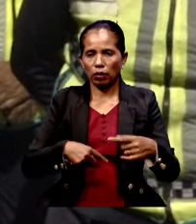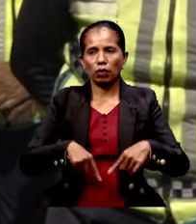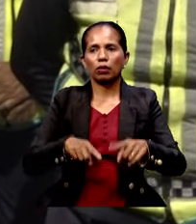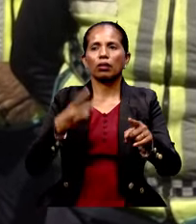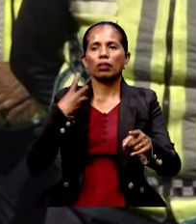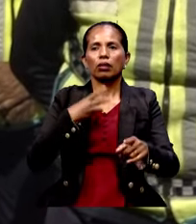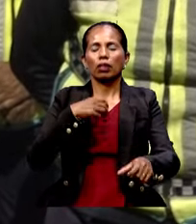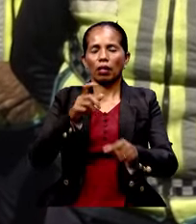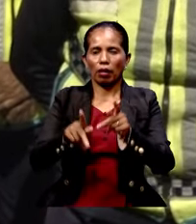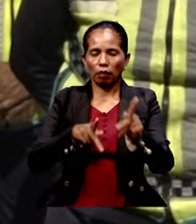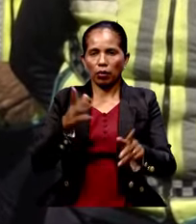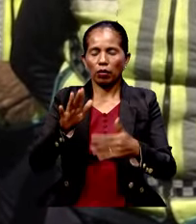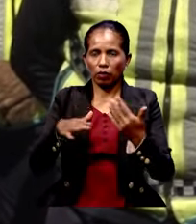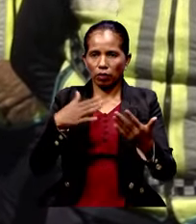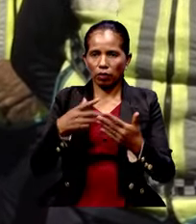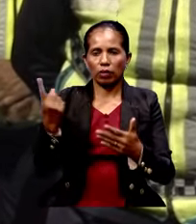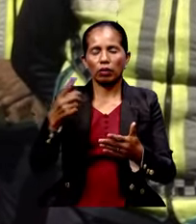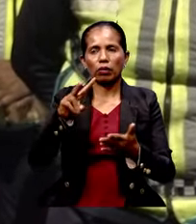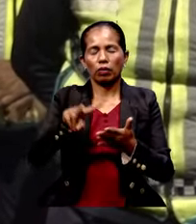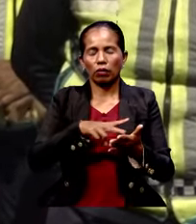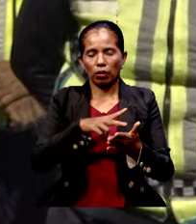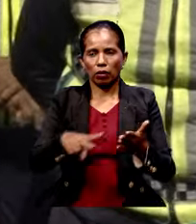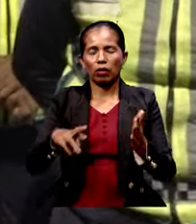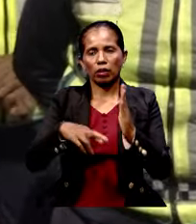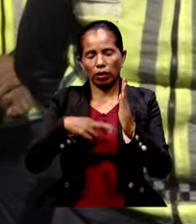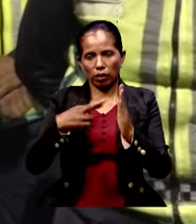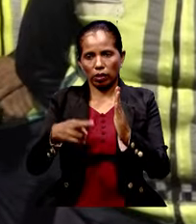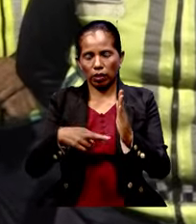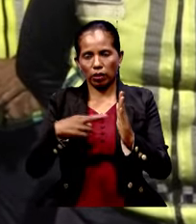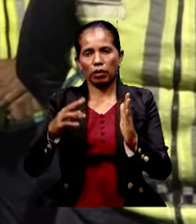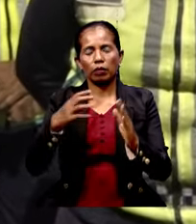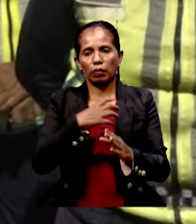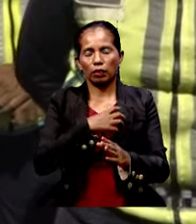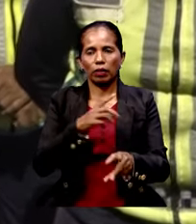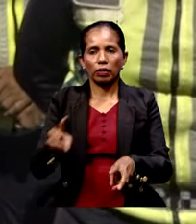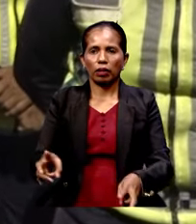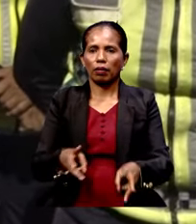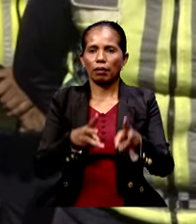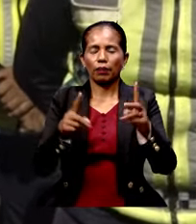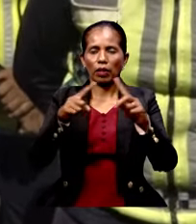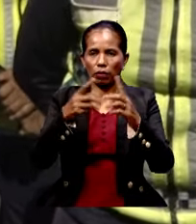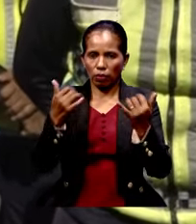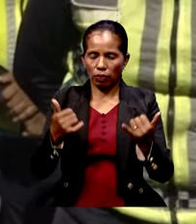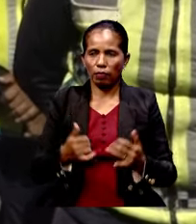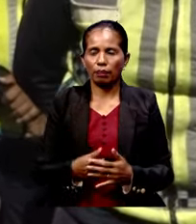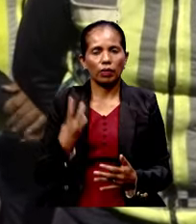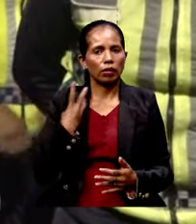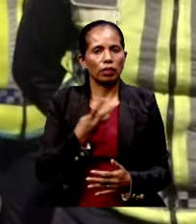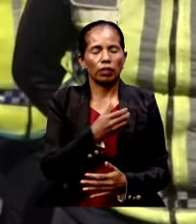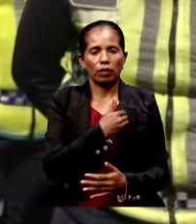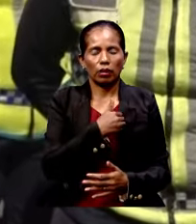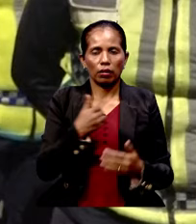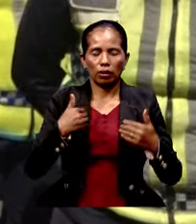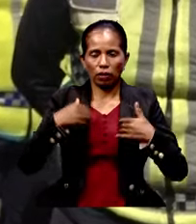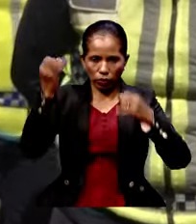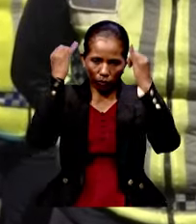ni si daun serne be maka sempre biola regra se transit ini nian. Tora sine na rau ke ita si dau ki ha